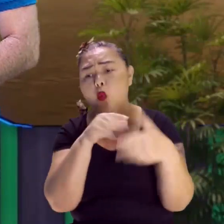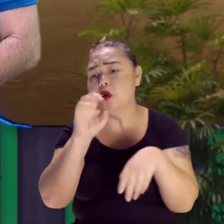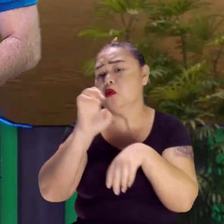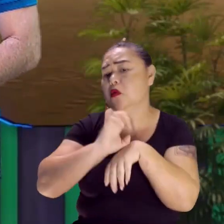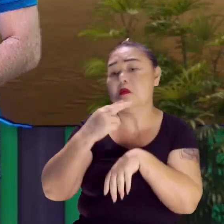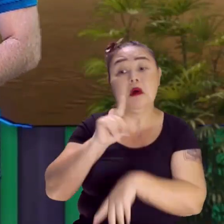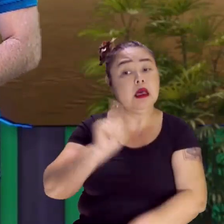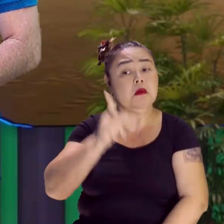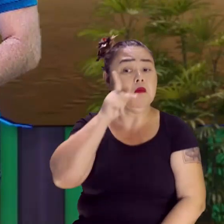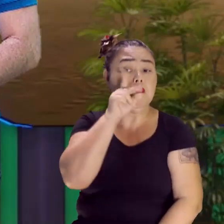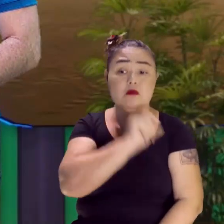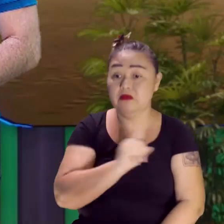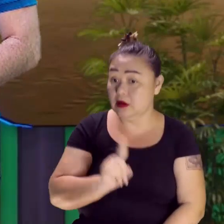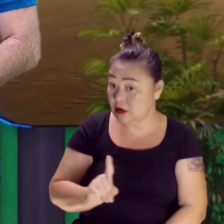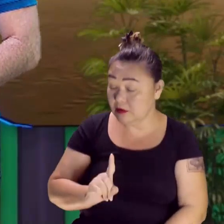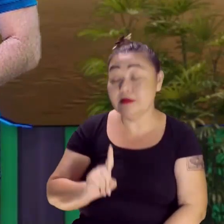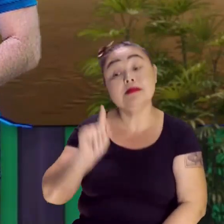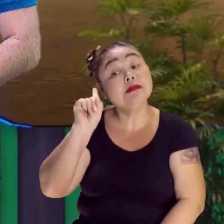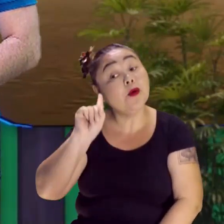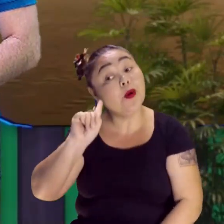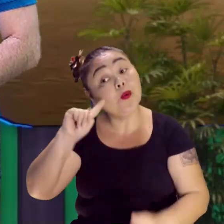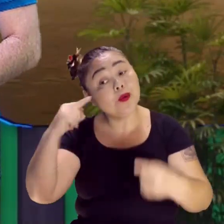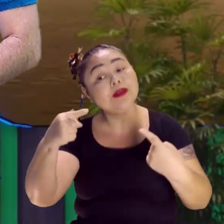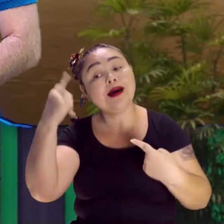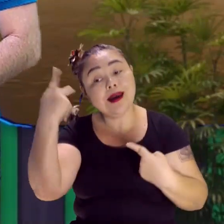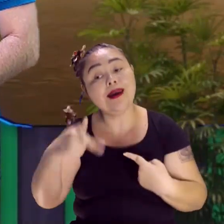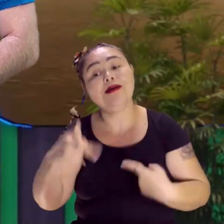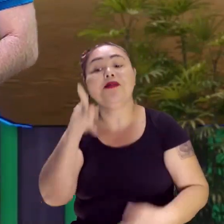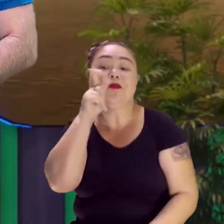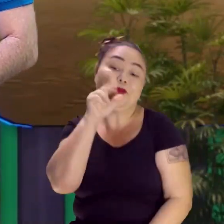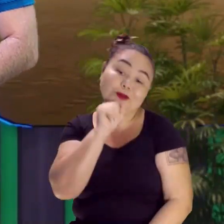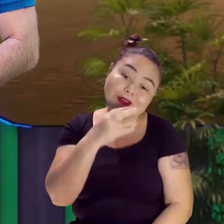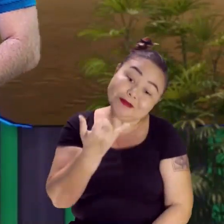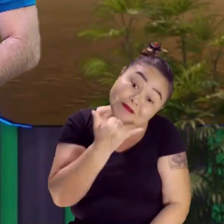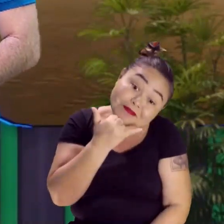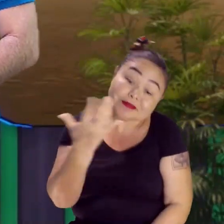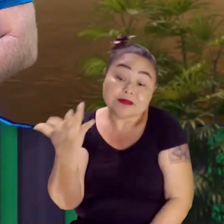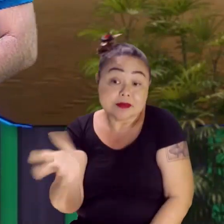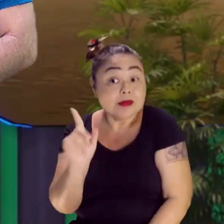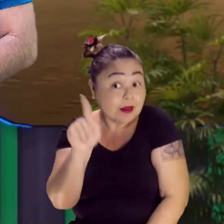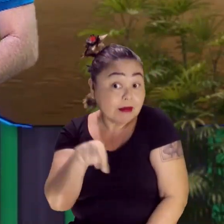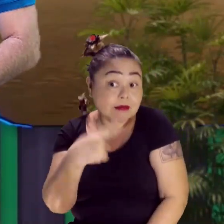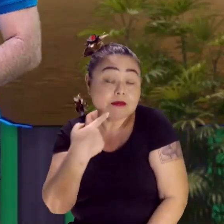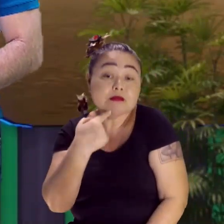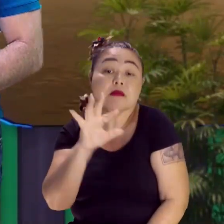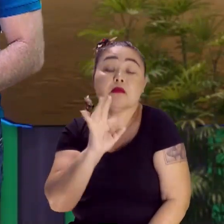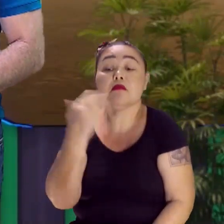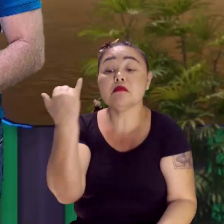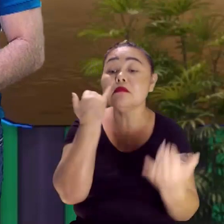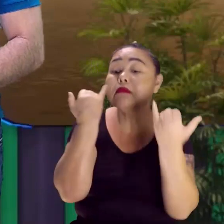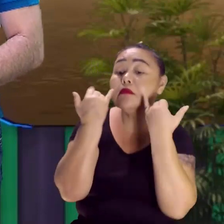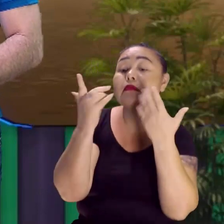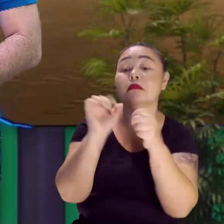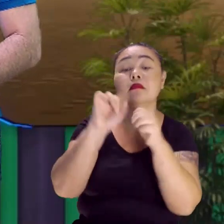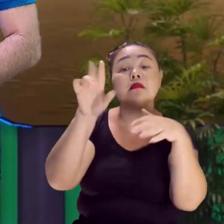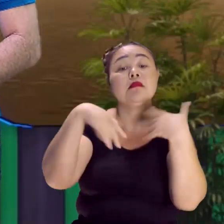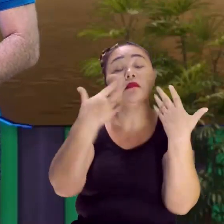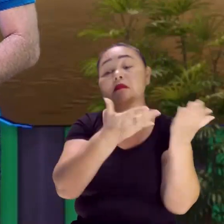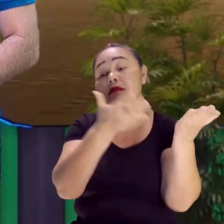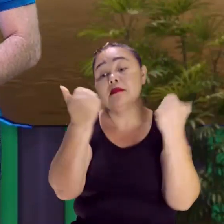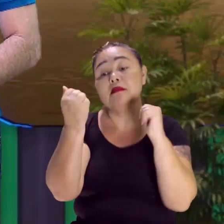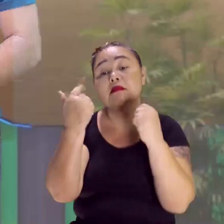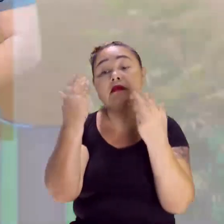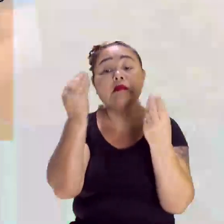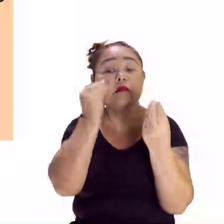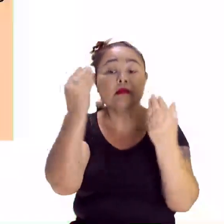Porto Velho isso mesmo e é justamente em Porto Velho com certeza beleza excelente informação vamos lá agora